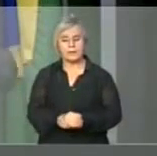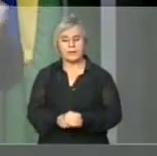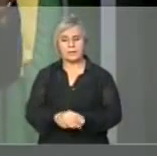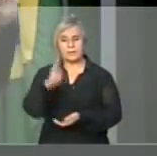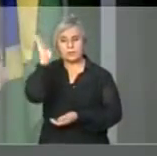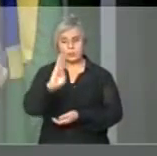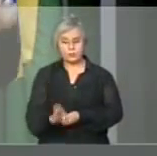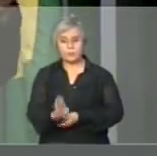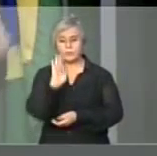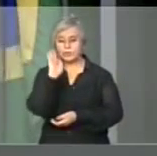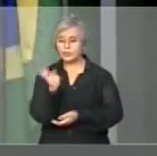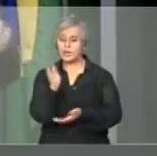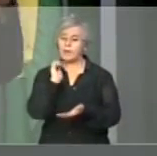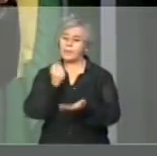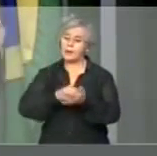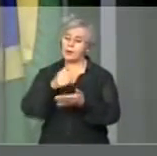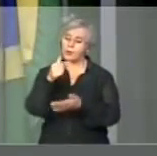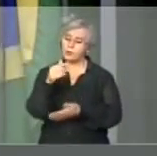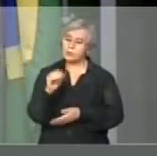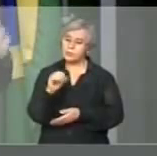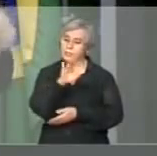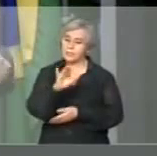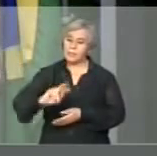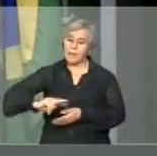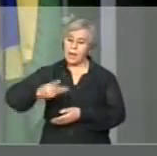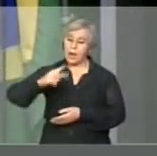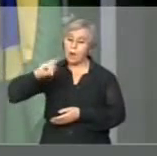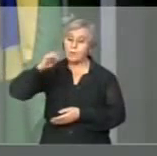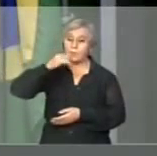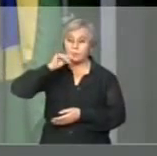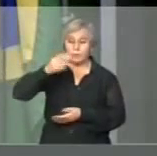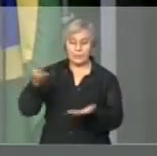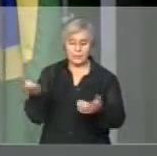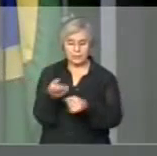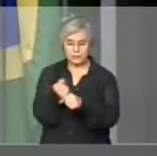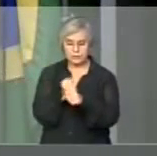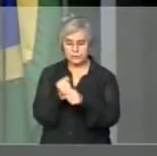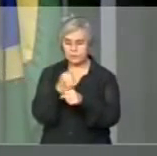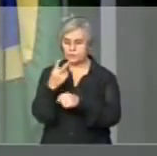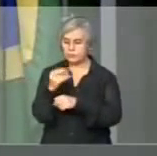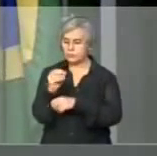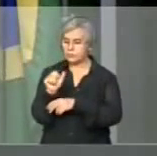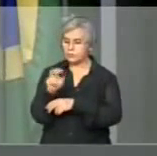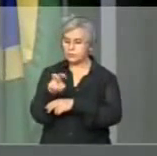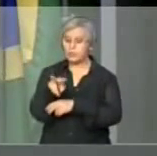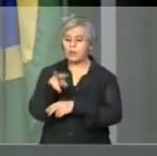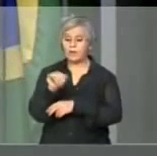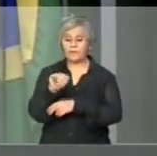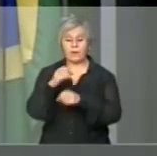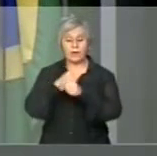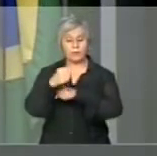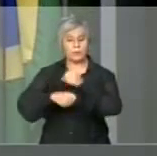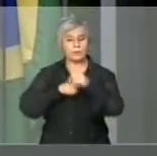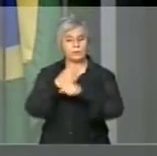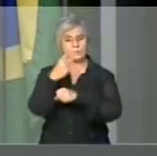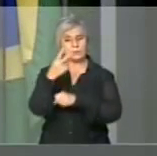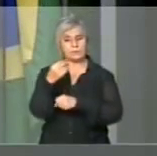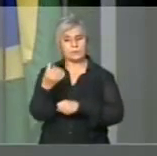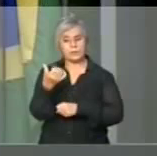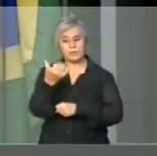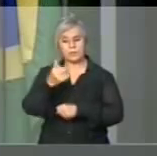pagou 70% de aumento de energia esse ano, vai ver em 2016 a